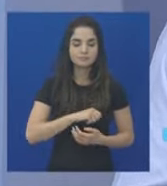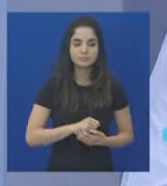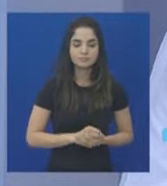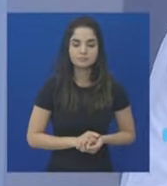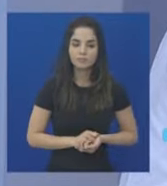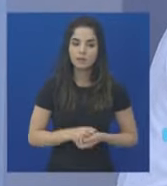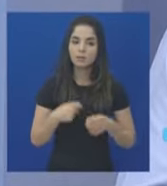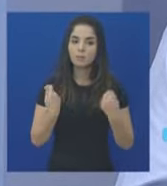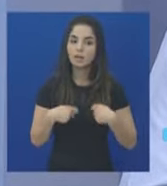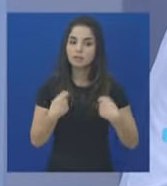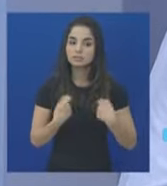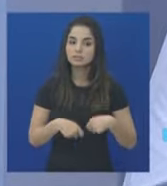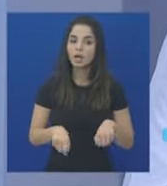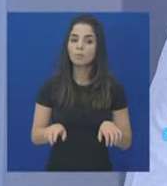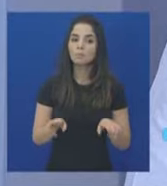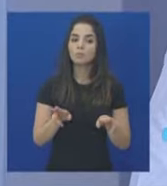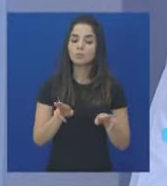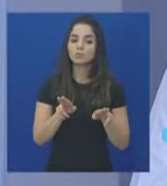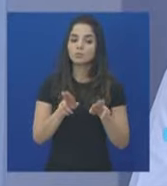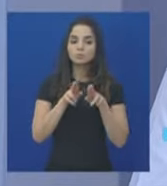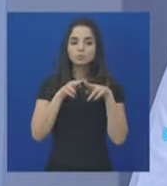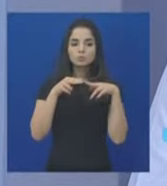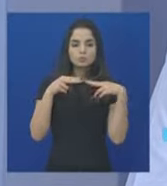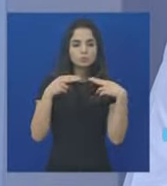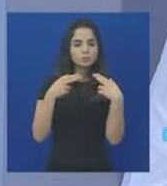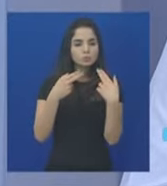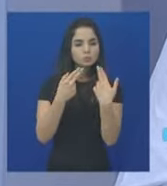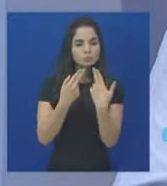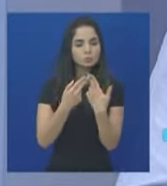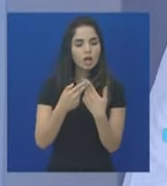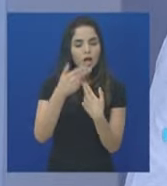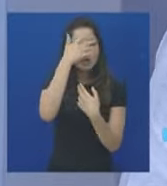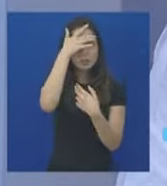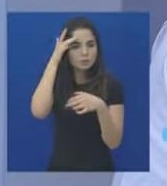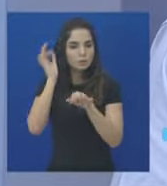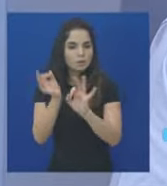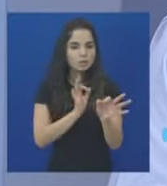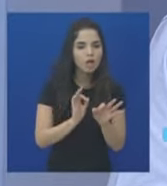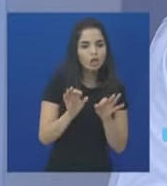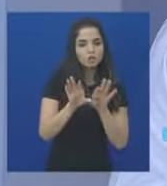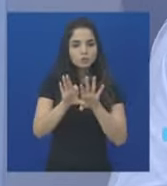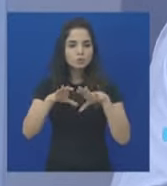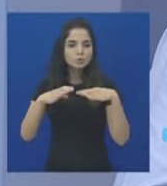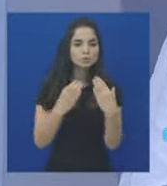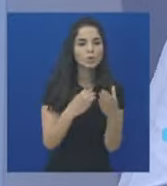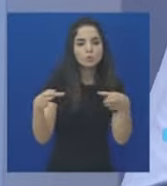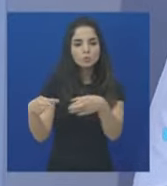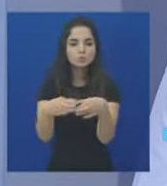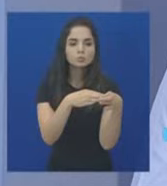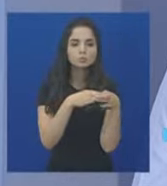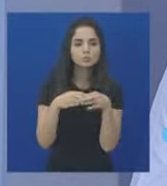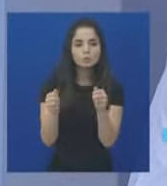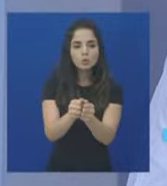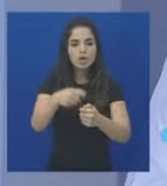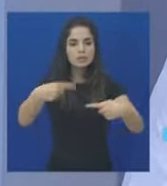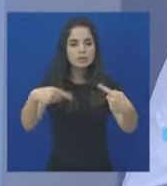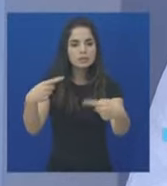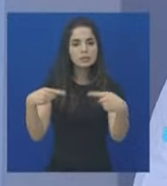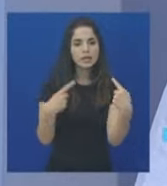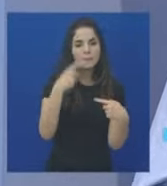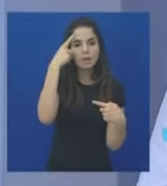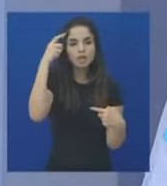unir, juntar a sociedade civil organizada, os conselhos municipais, para estarmos debatendo